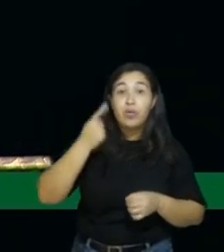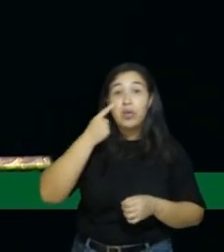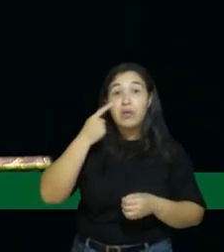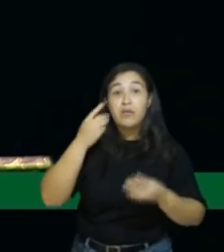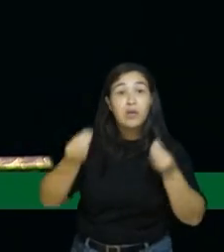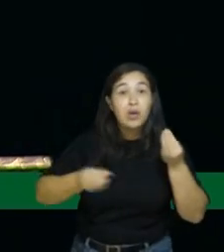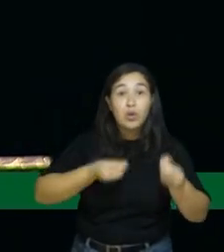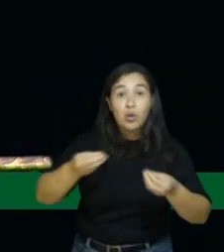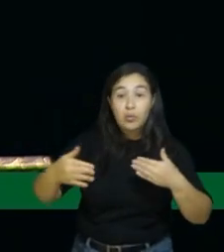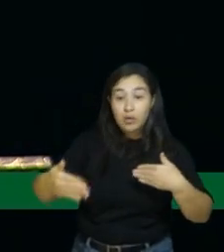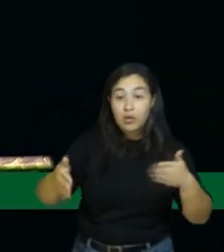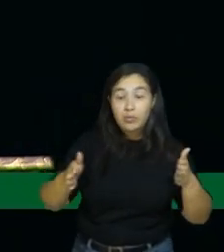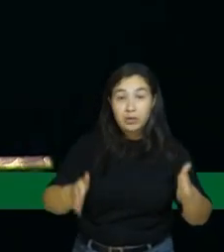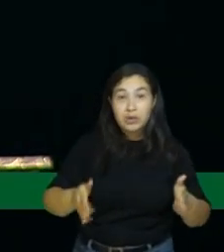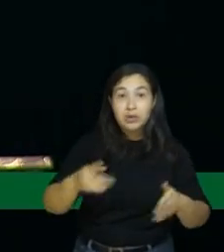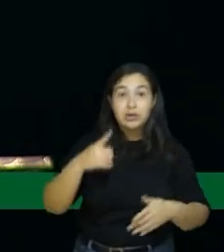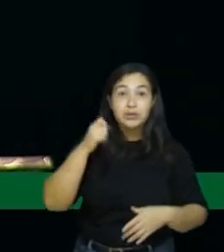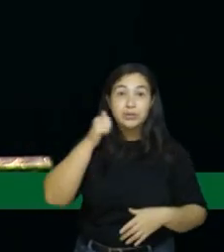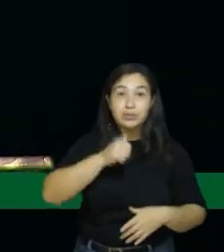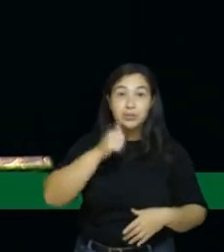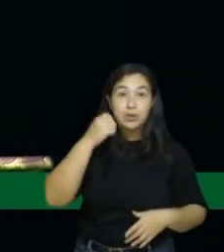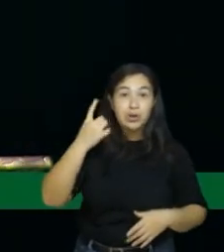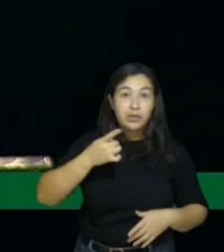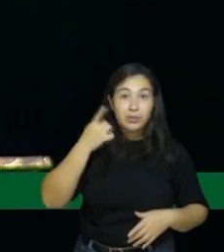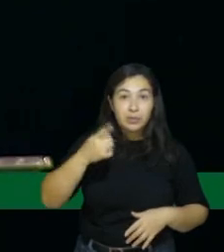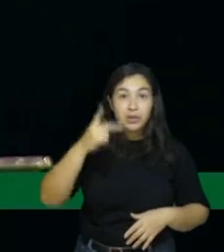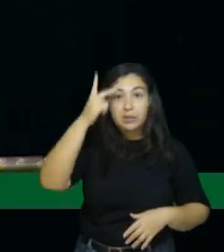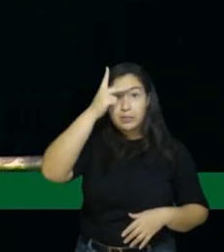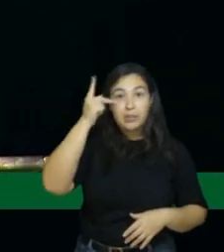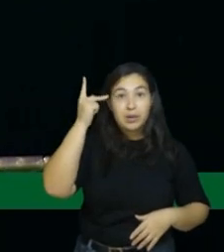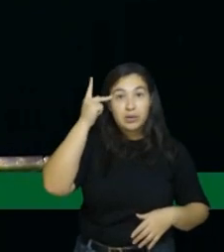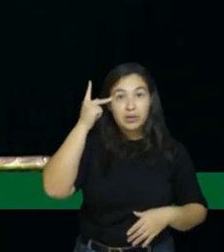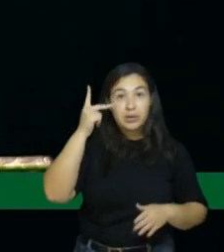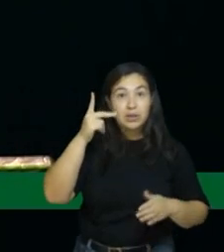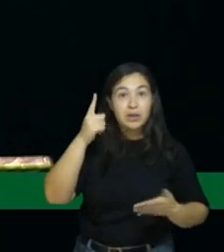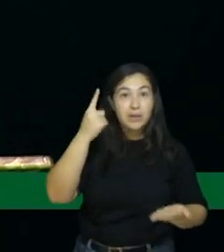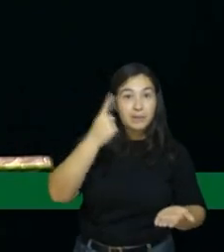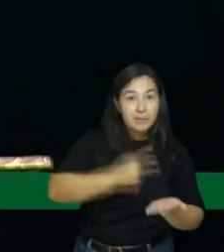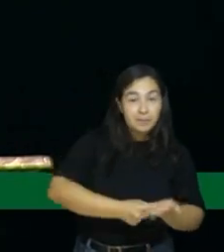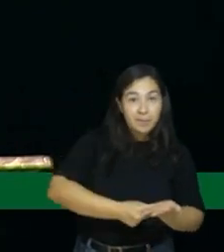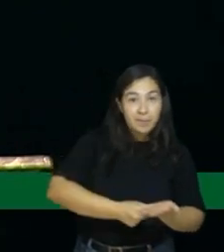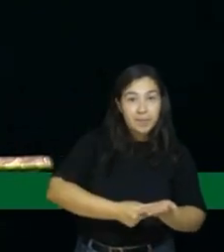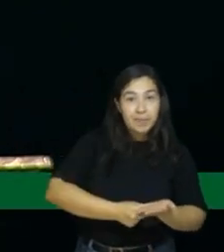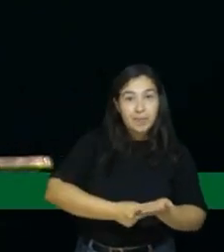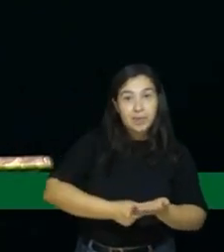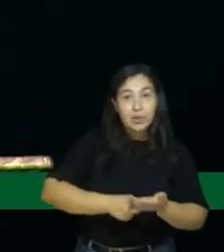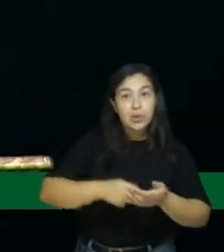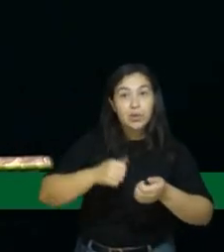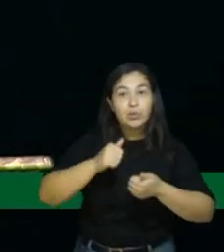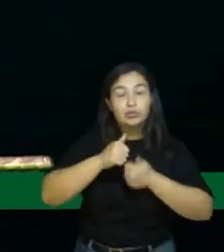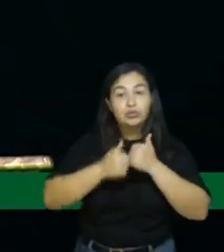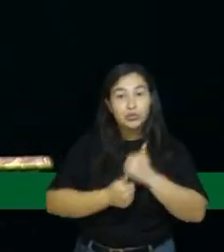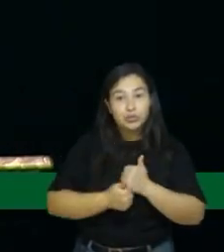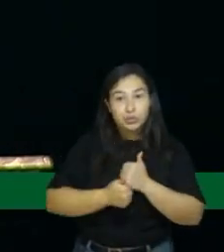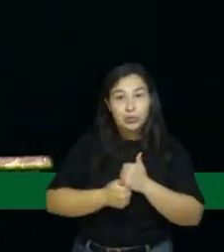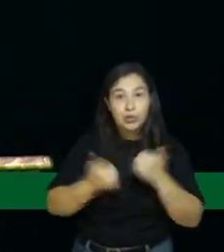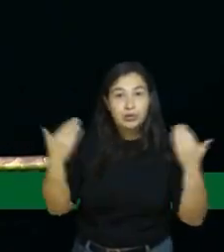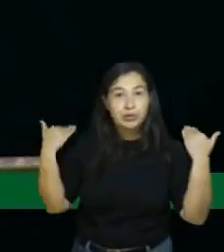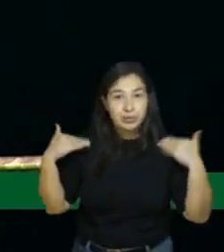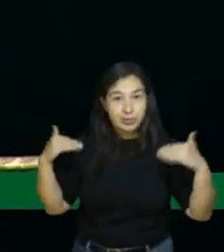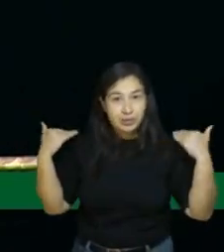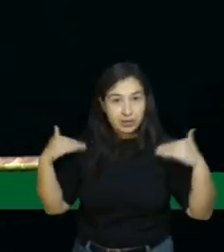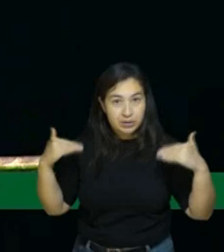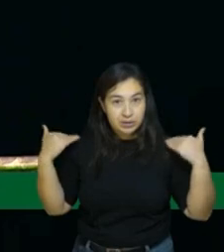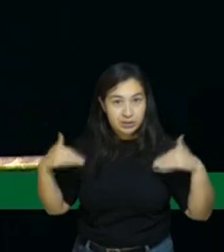gabinete da deputada Paulinha que é o plano estadual de esporte lazer e paradesporto do Qual deputado Fernando krelling na